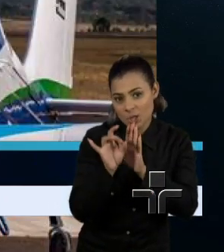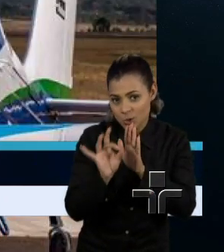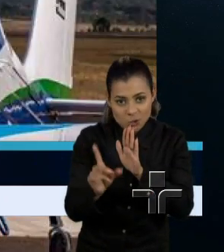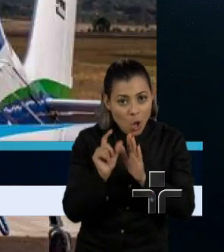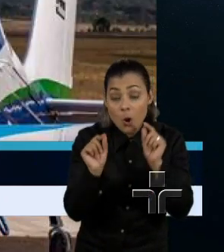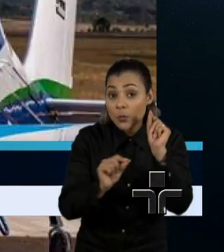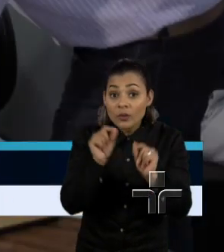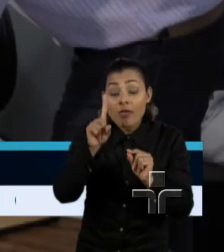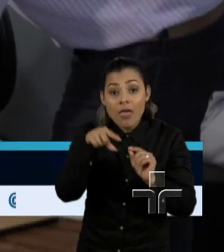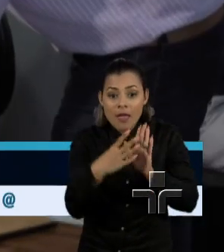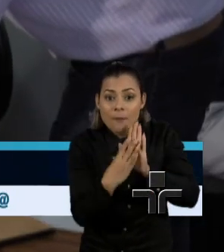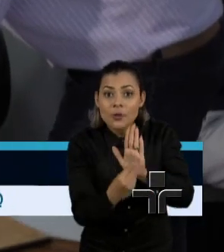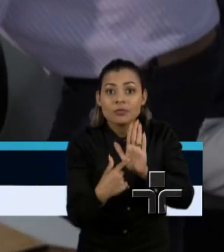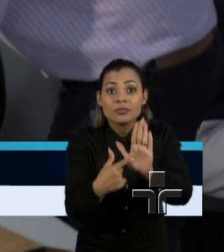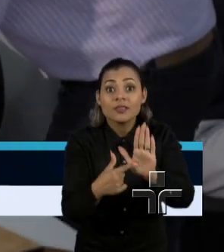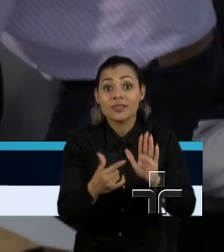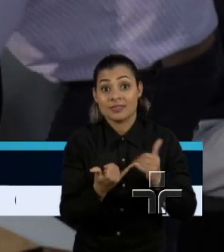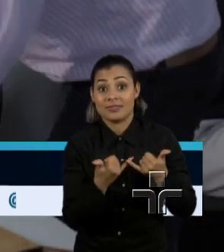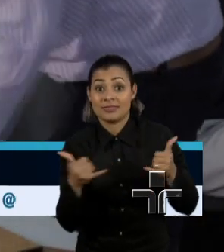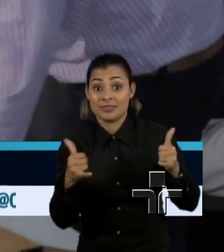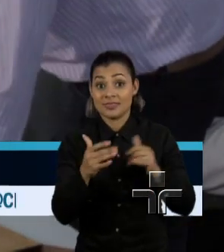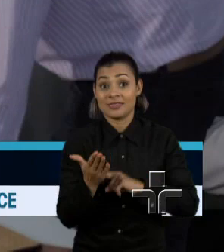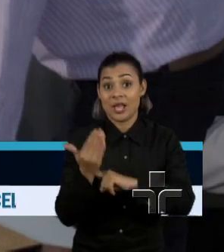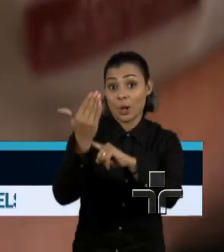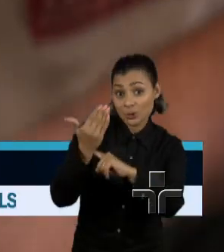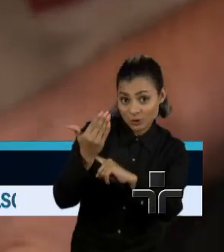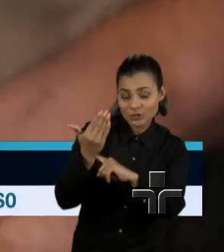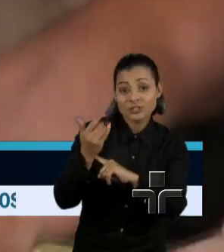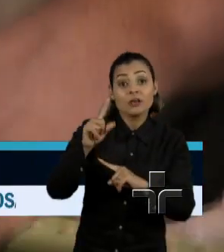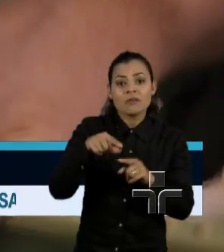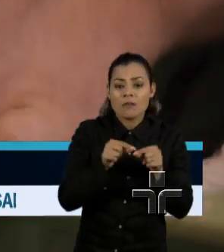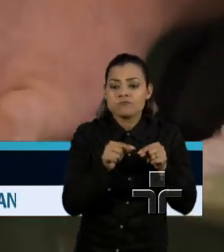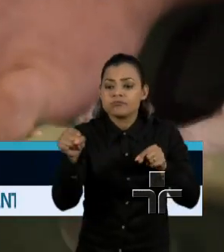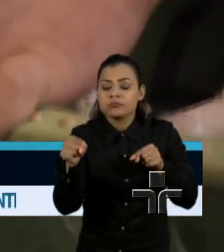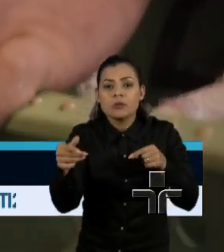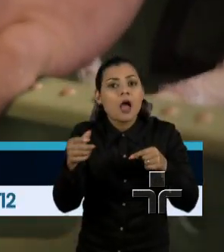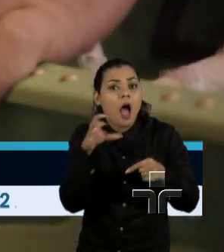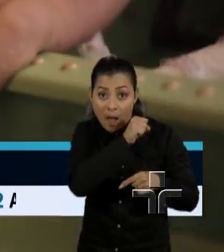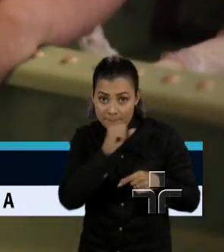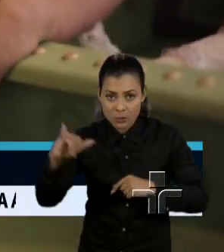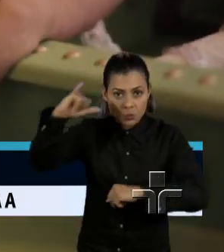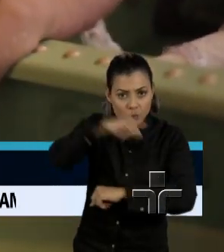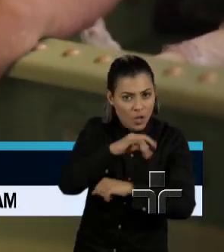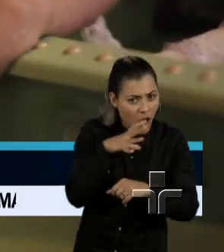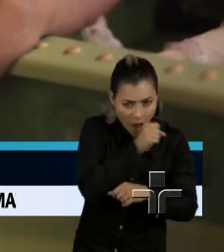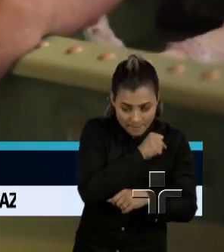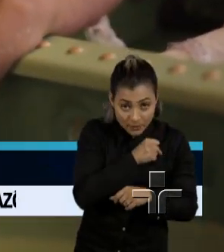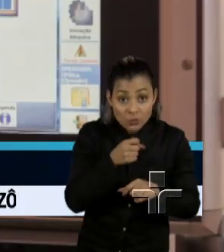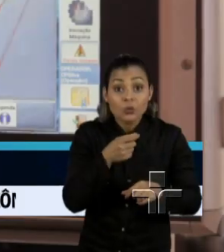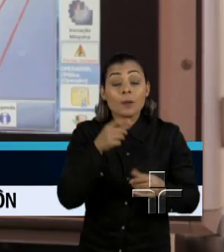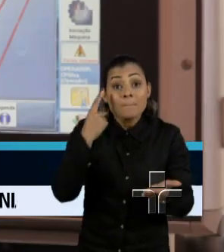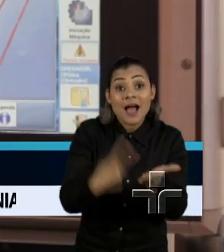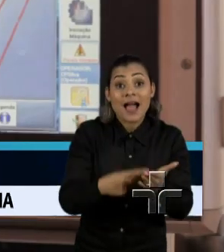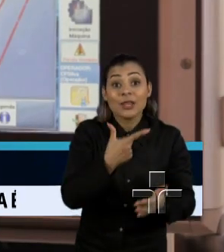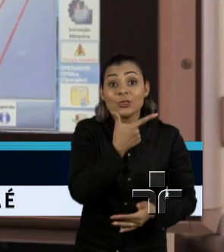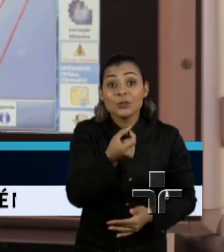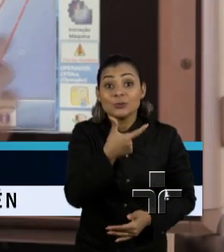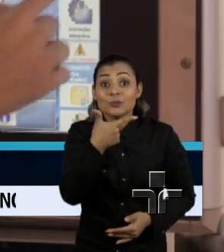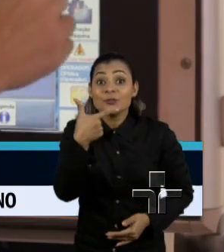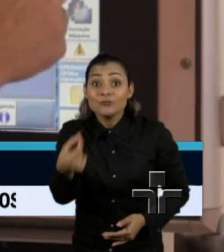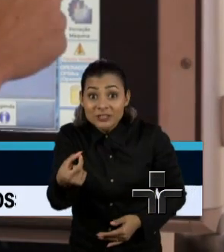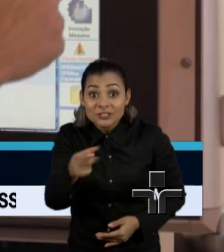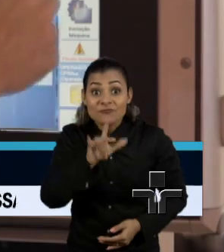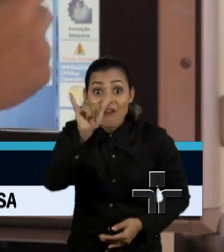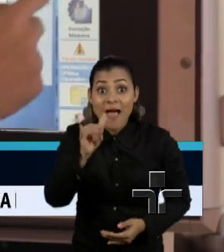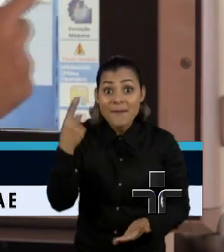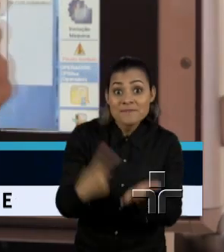como demonstrador da tecnologia e deve ser usado para trajetos curtos. O primeiro voo está previsto para 2020. A novidade